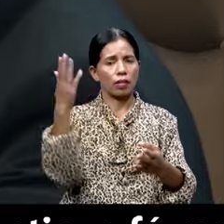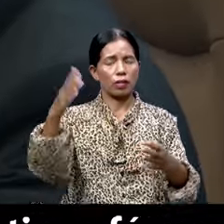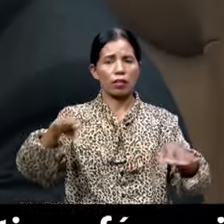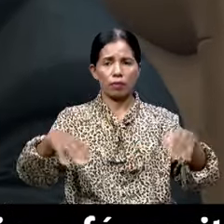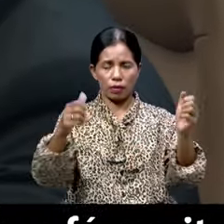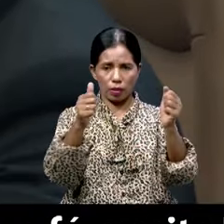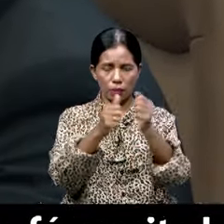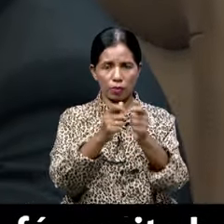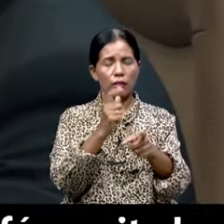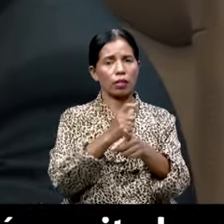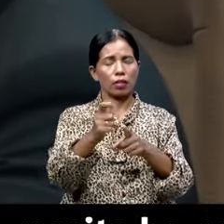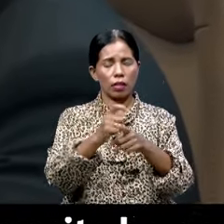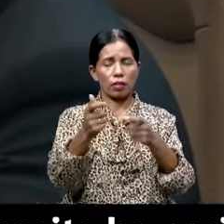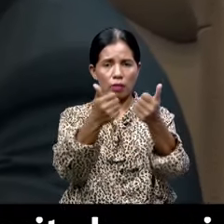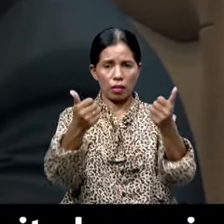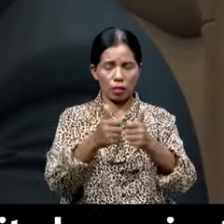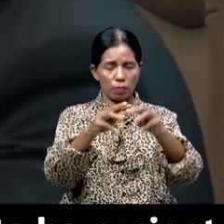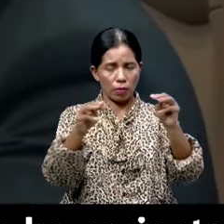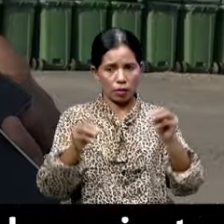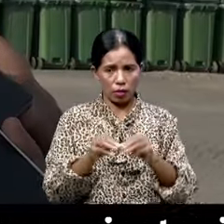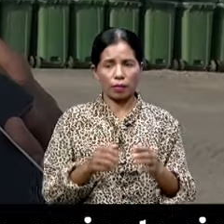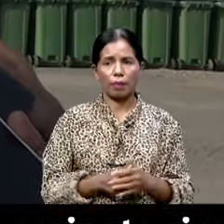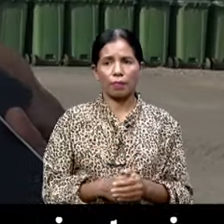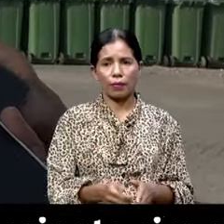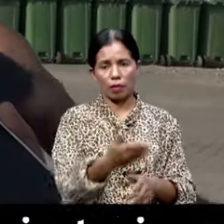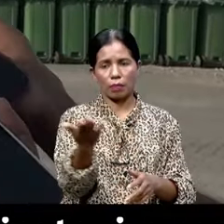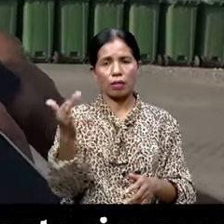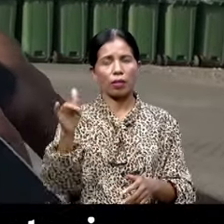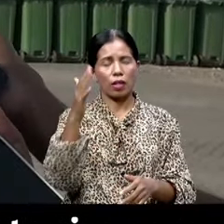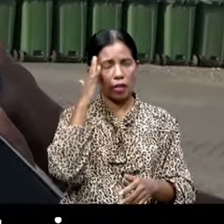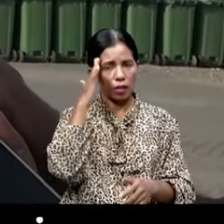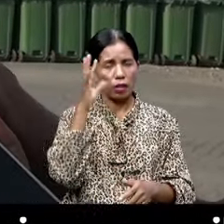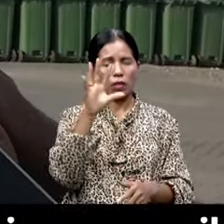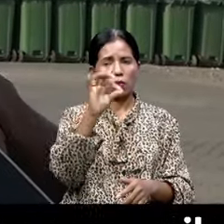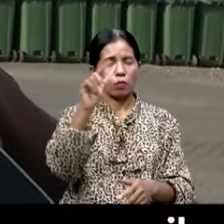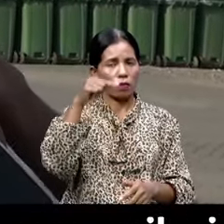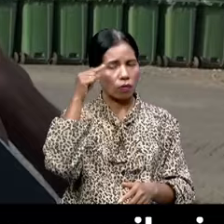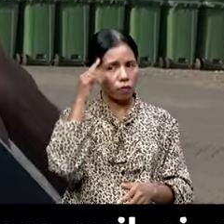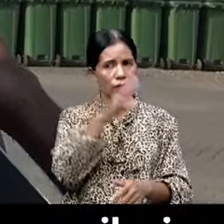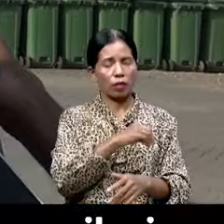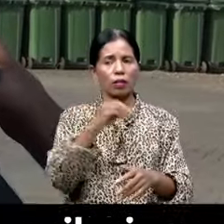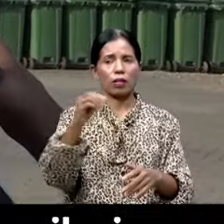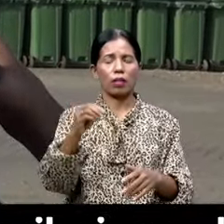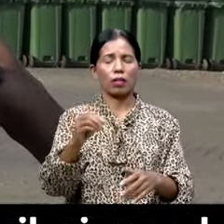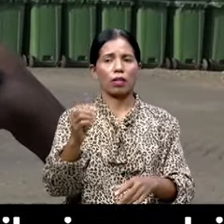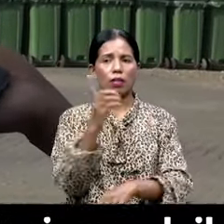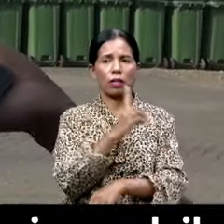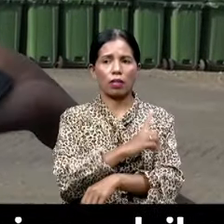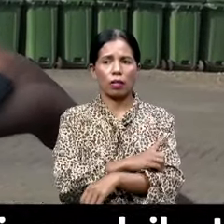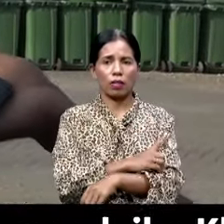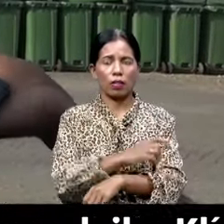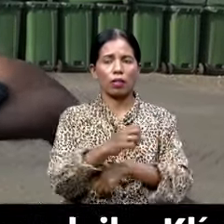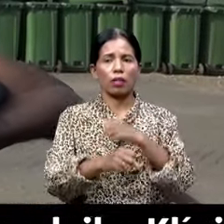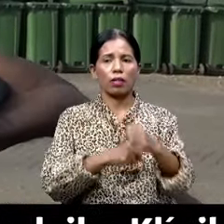com prática arte marciais. Tu vou dizer até no governo desde acontecimento de Lorba e da fim do